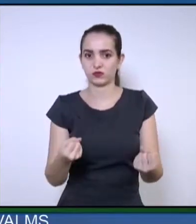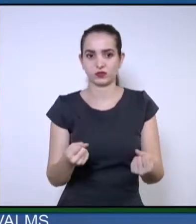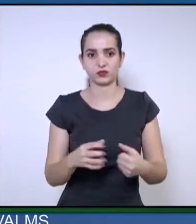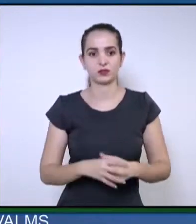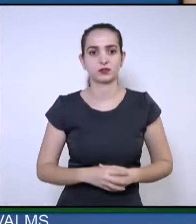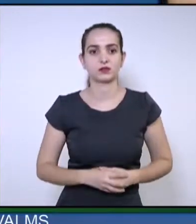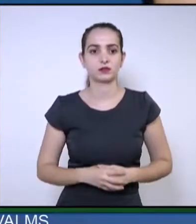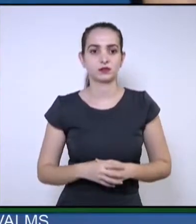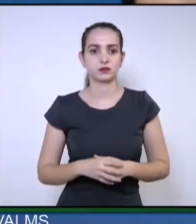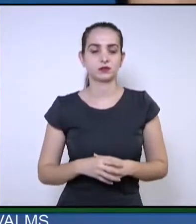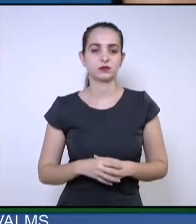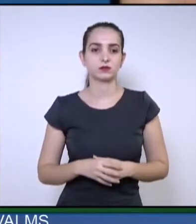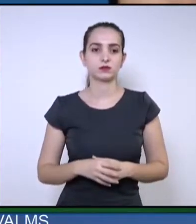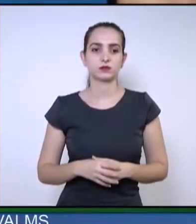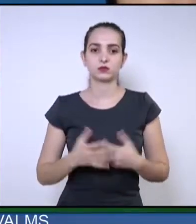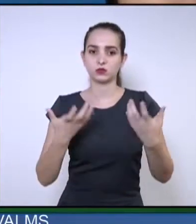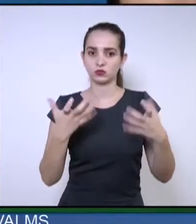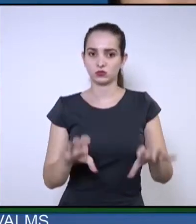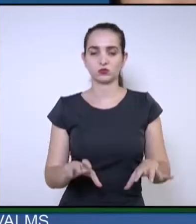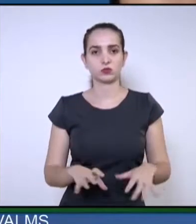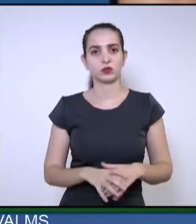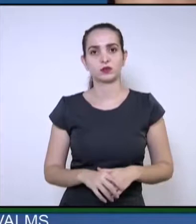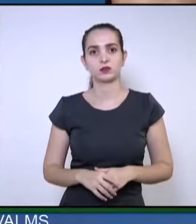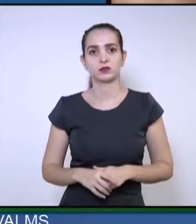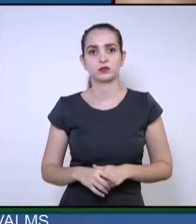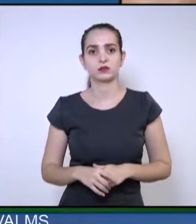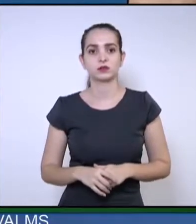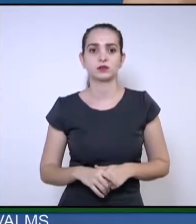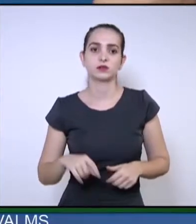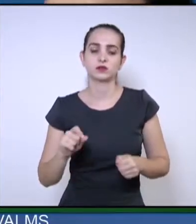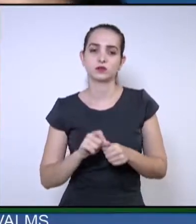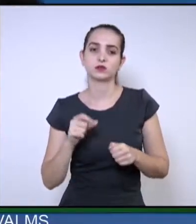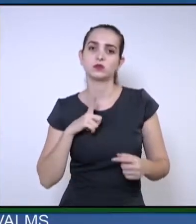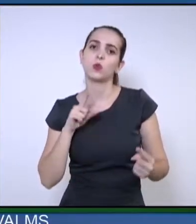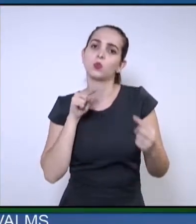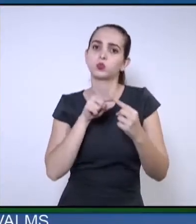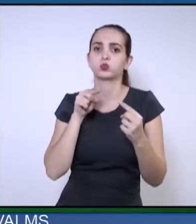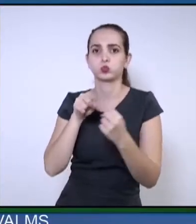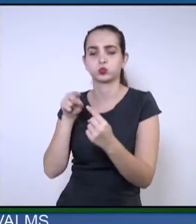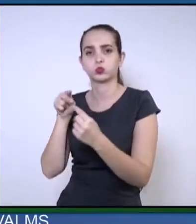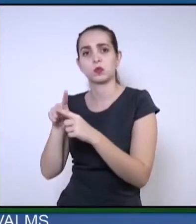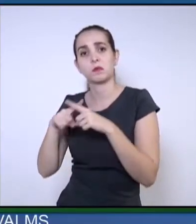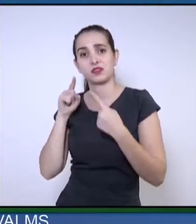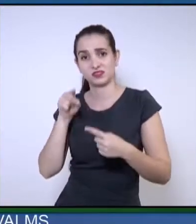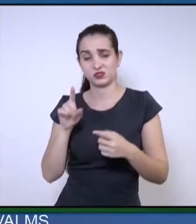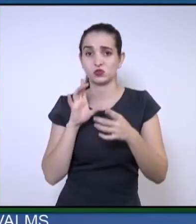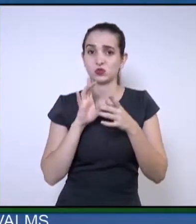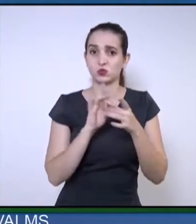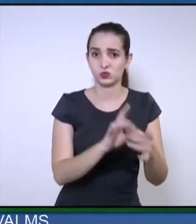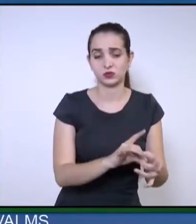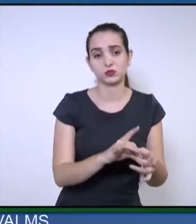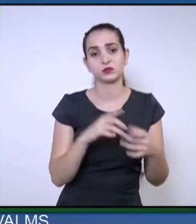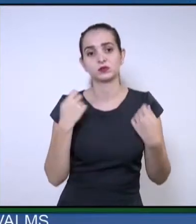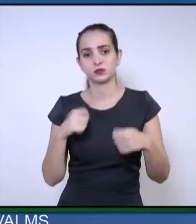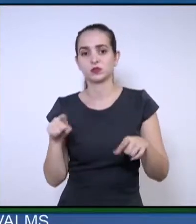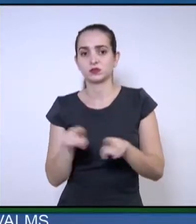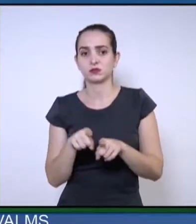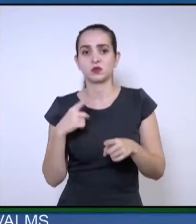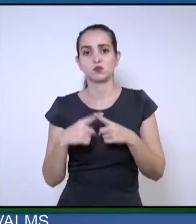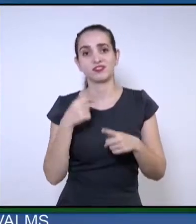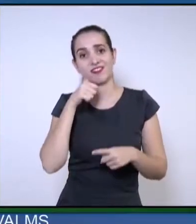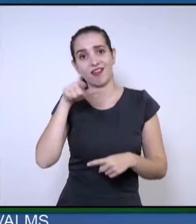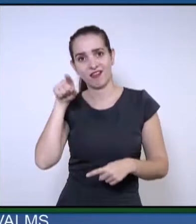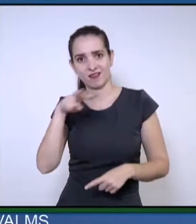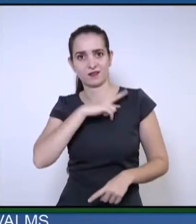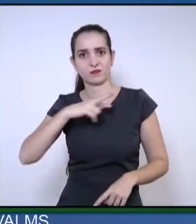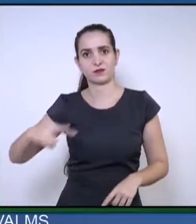isso, não querem fazer a relação, mas a relação existe também, porque, além de tudo, era uma